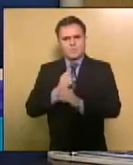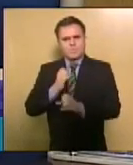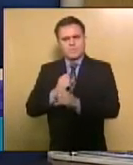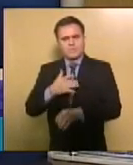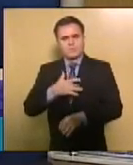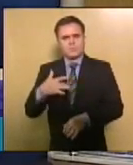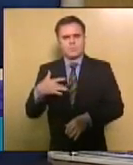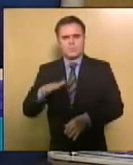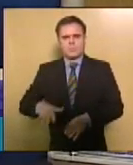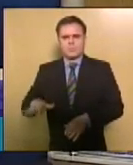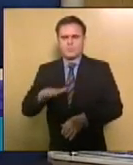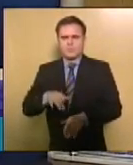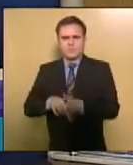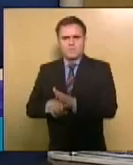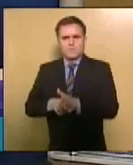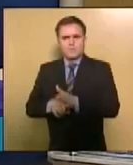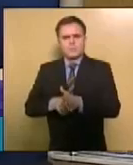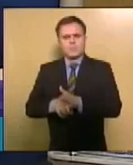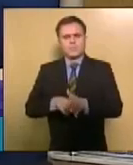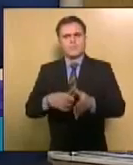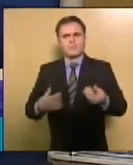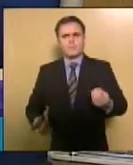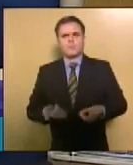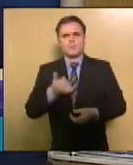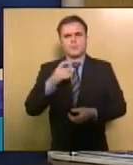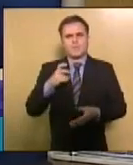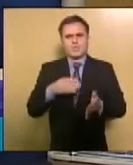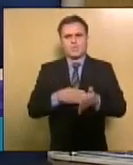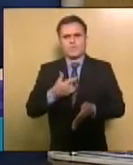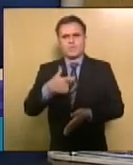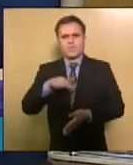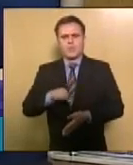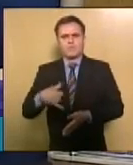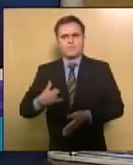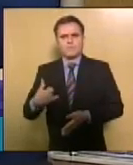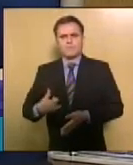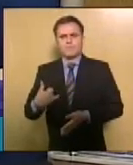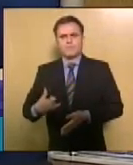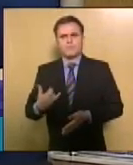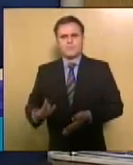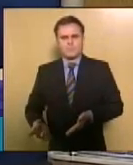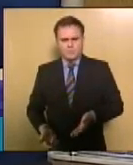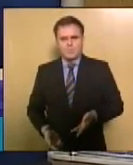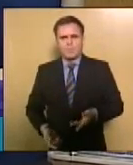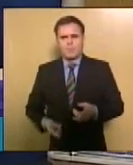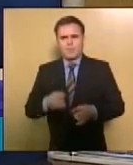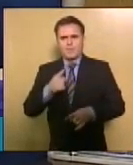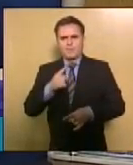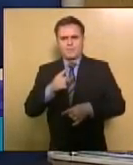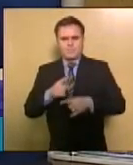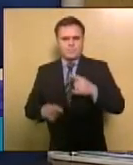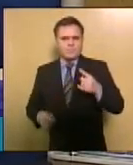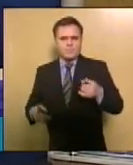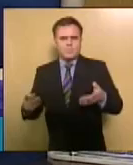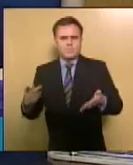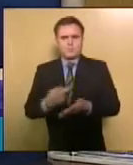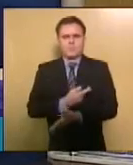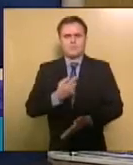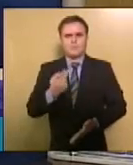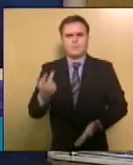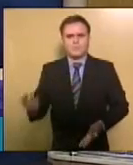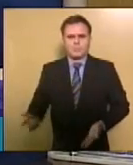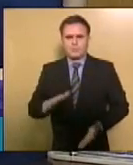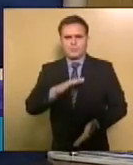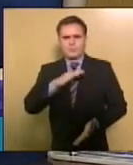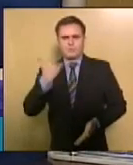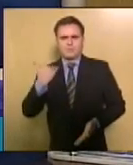gente for olhar na juventude 15 a 29 anos de idade metade das causas de